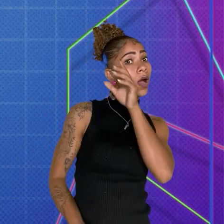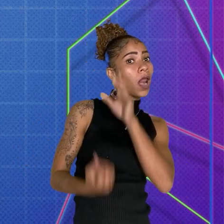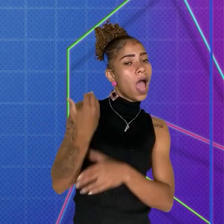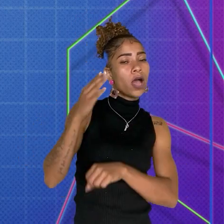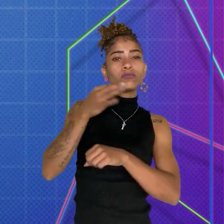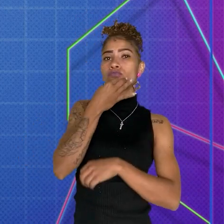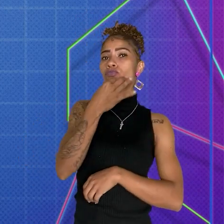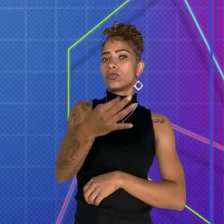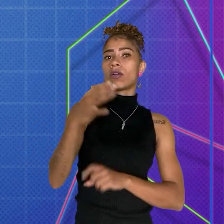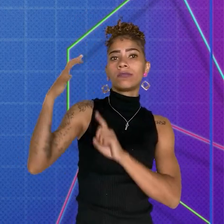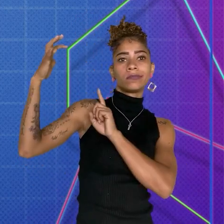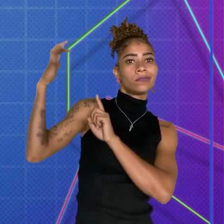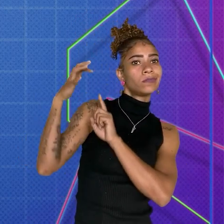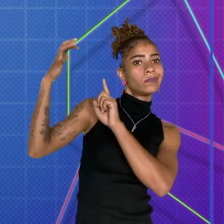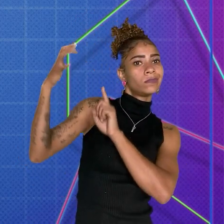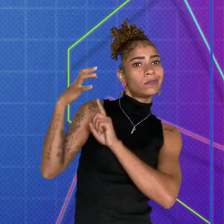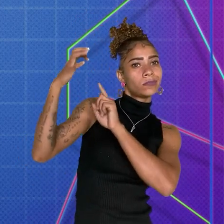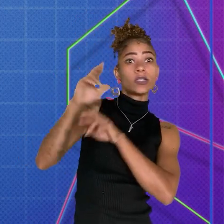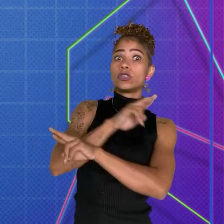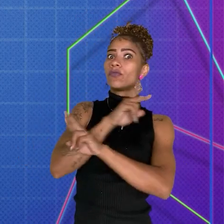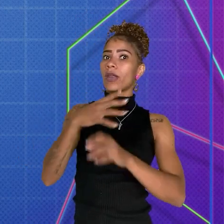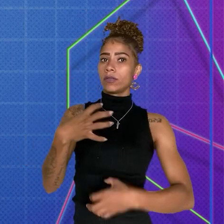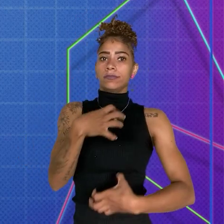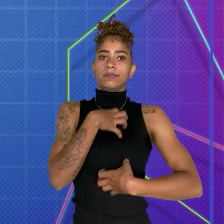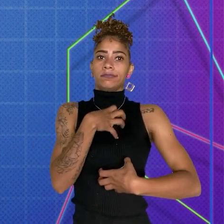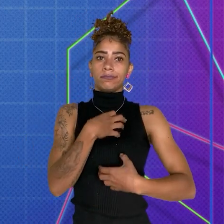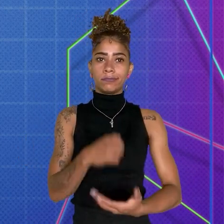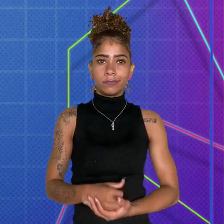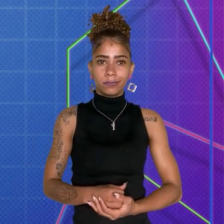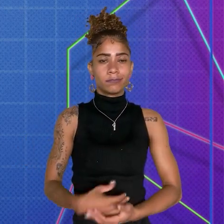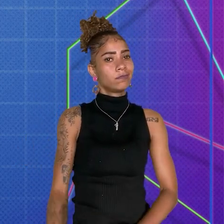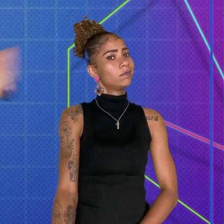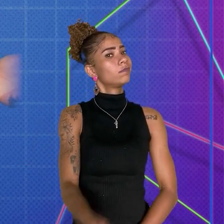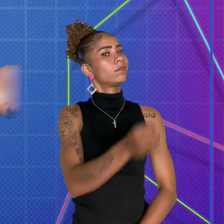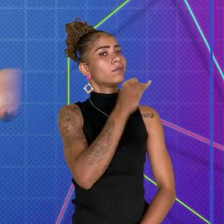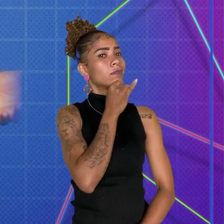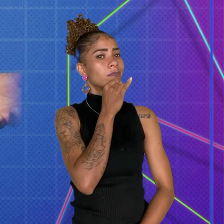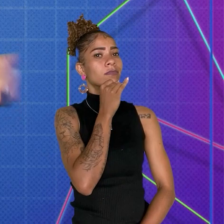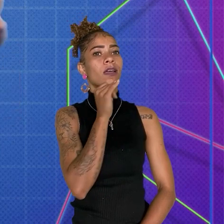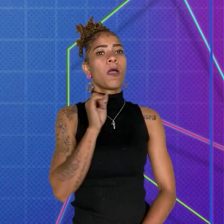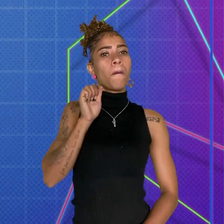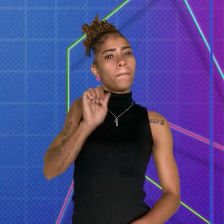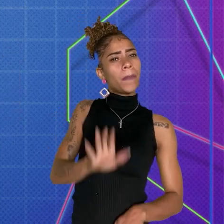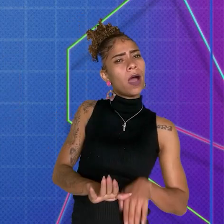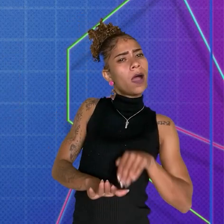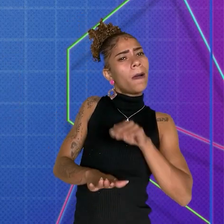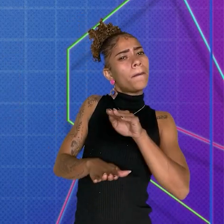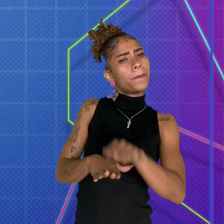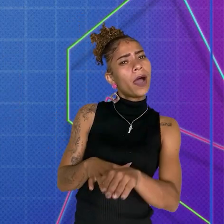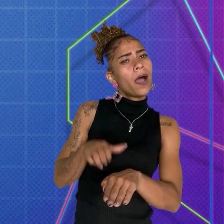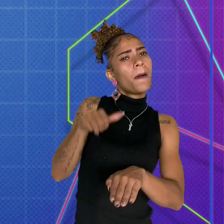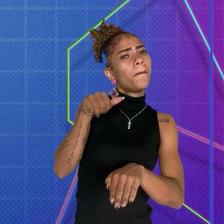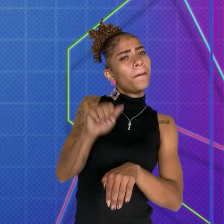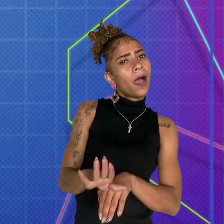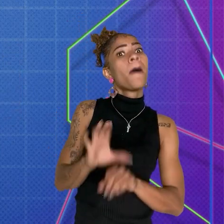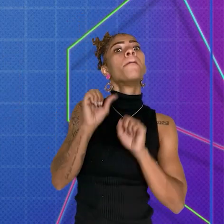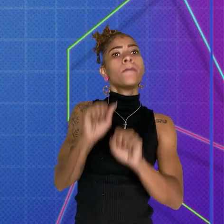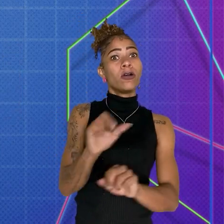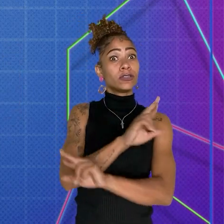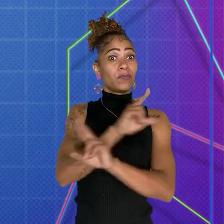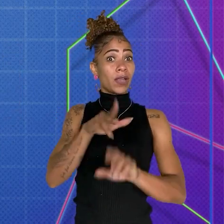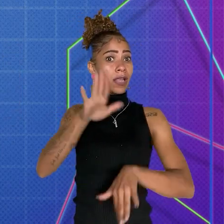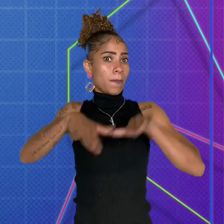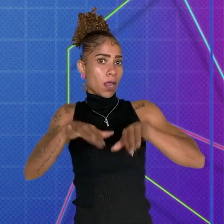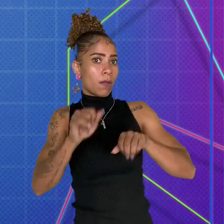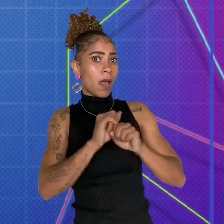sons são produzidos afeta as ondas sonoras de diferentes maneiras. Um exemplo, o som dos passos de uma pessoa podem soar